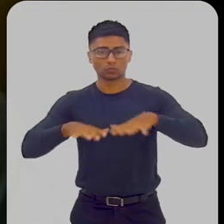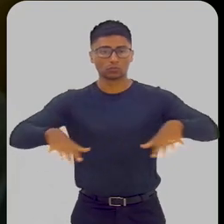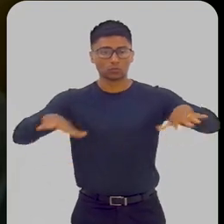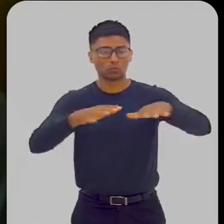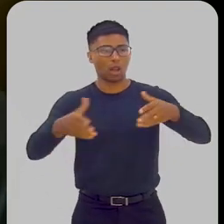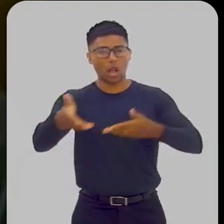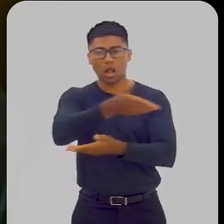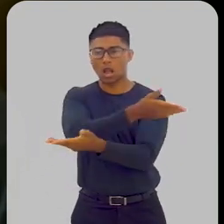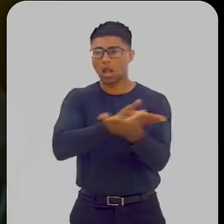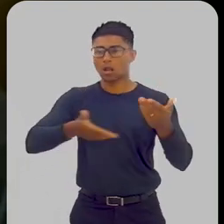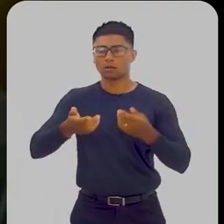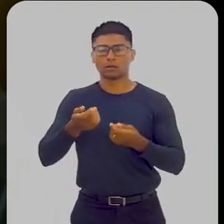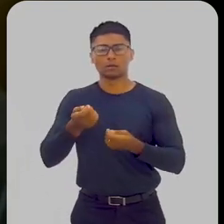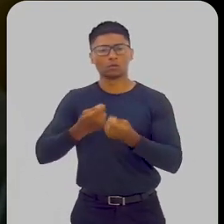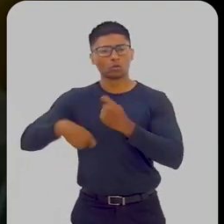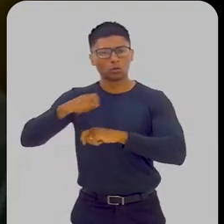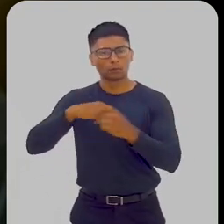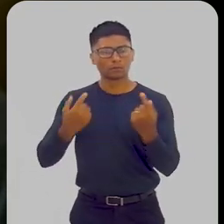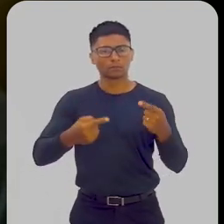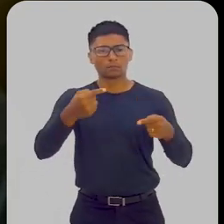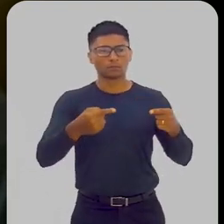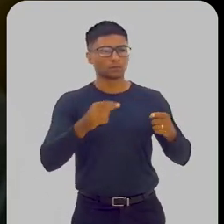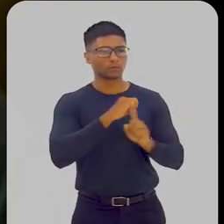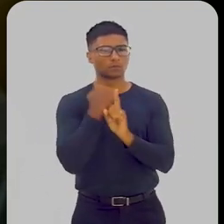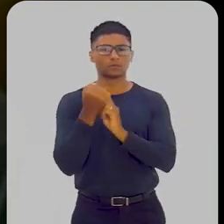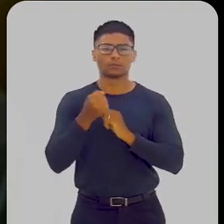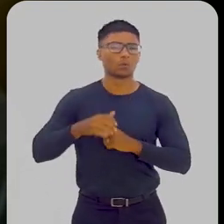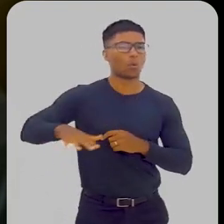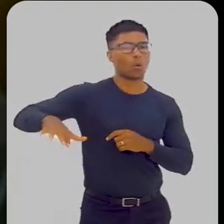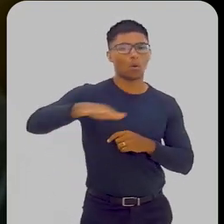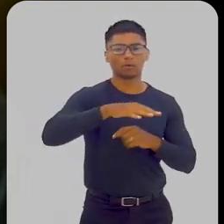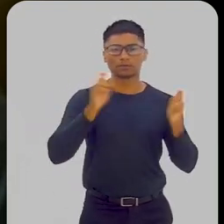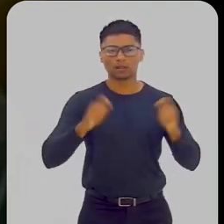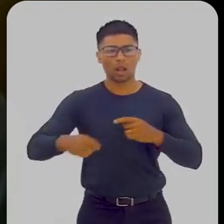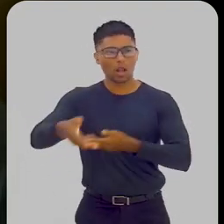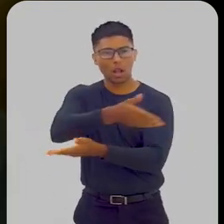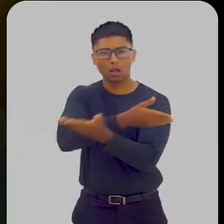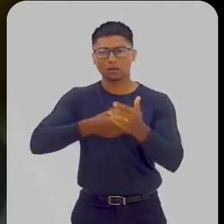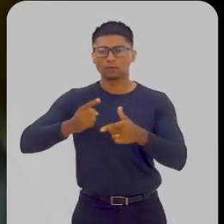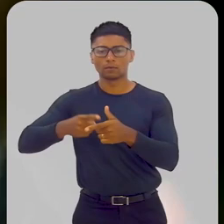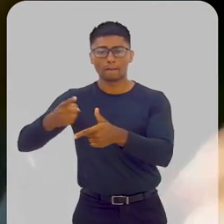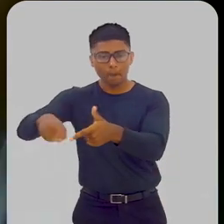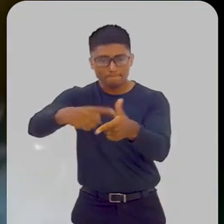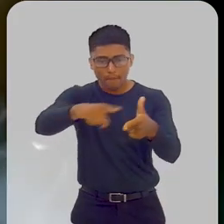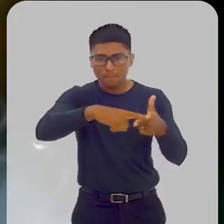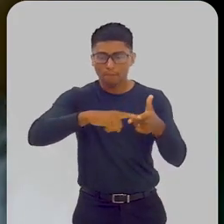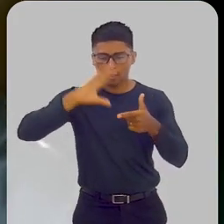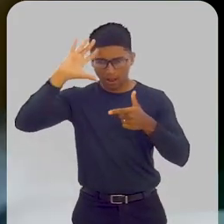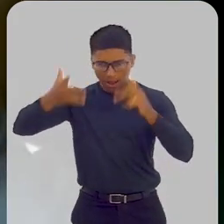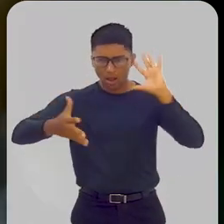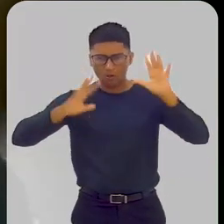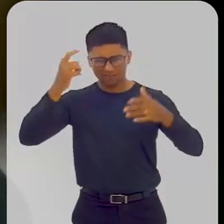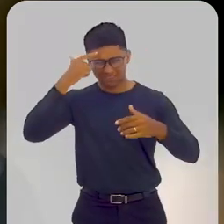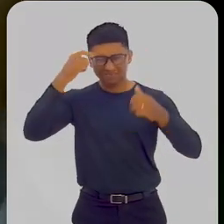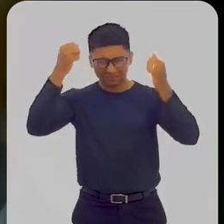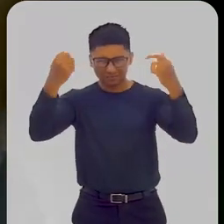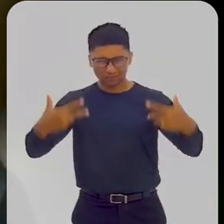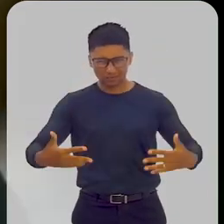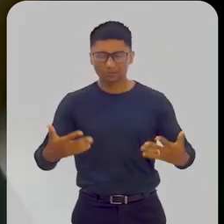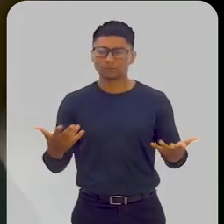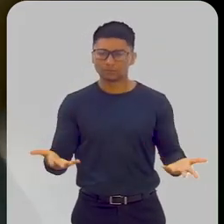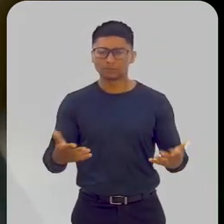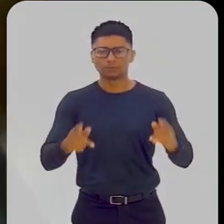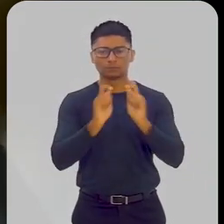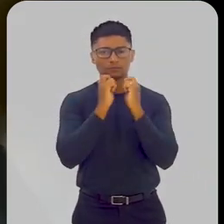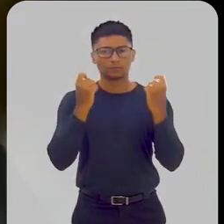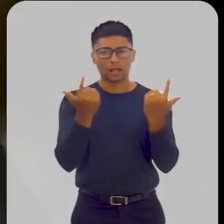entre os atores institucionais, científicos, econômicos, políticos e a sociedade de uma forma geral. para a gente resolver todos esses problemas que eu falei agora